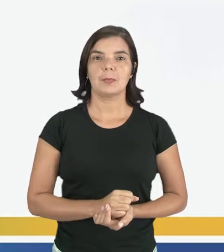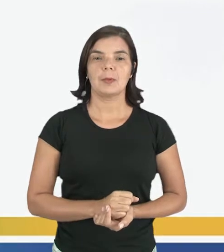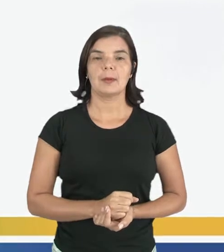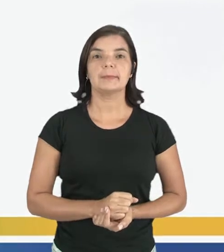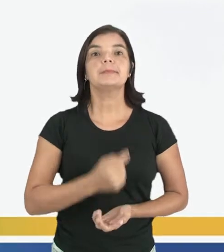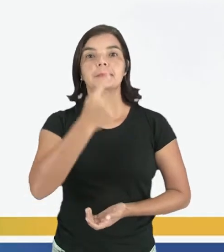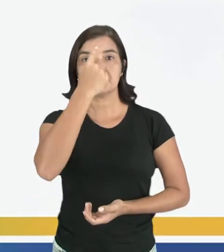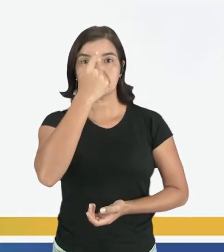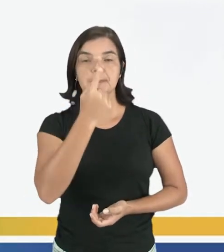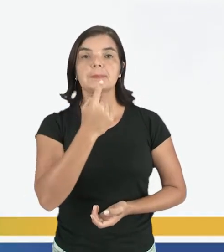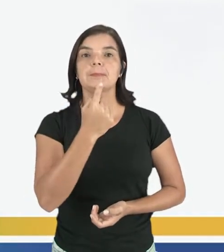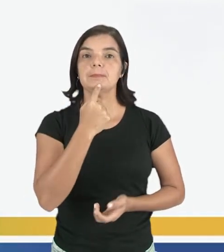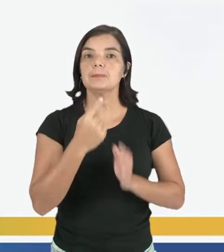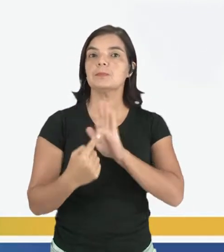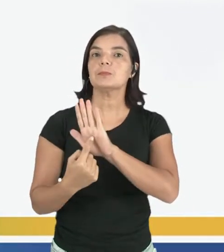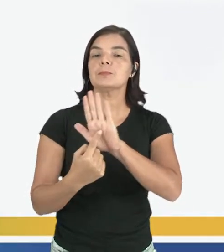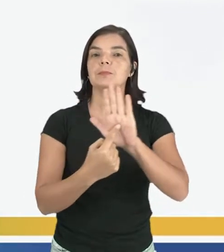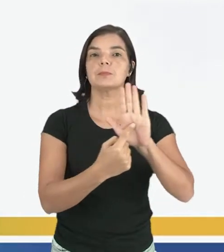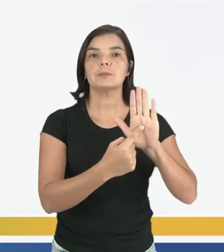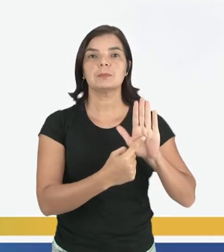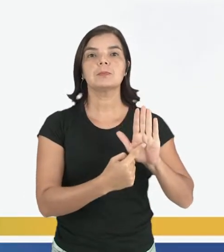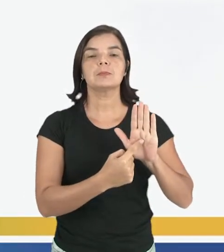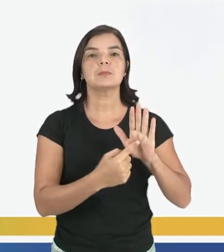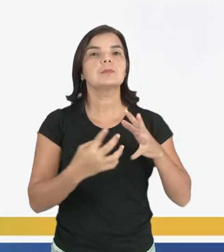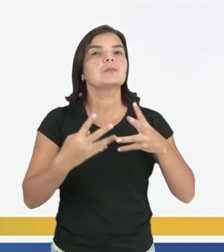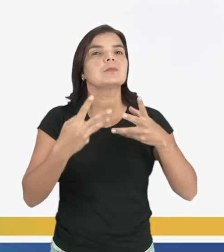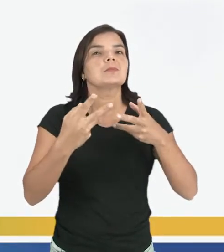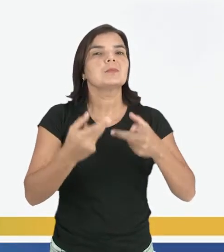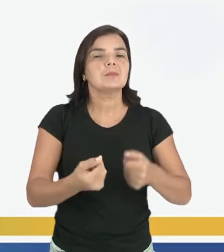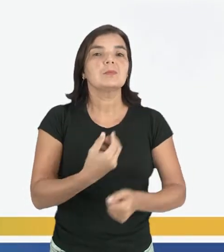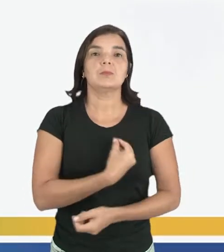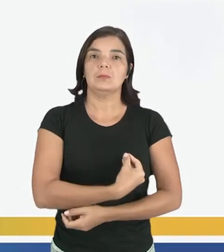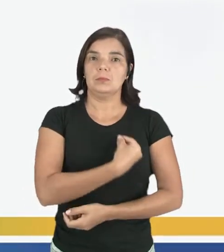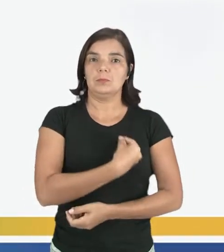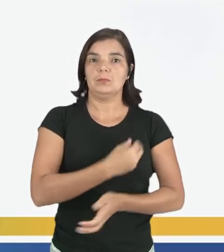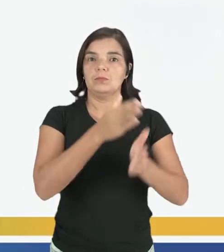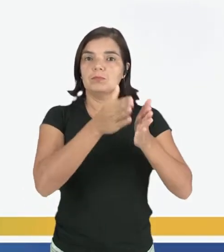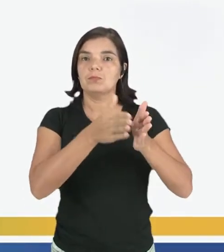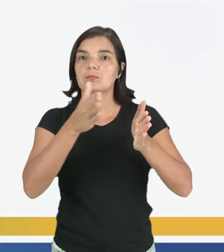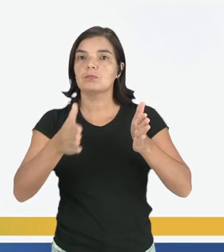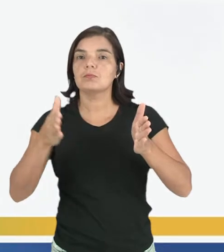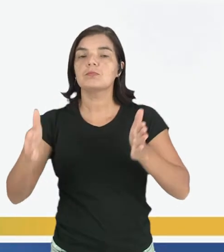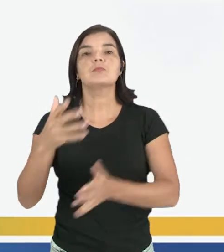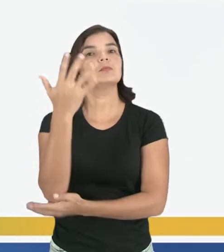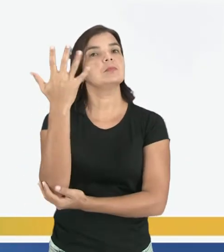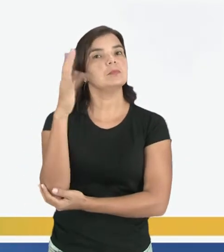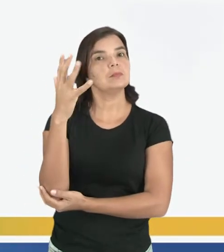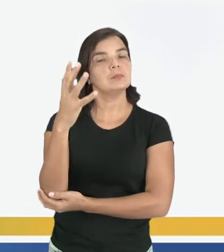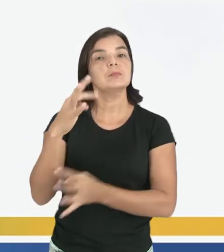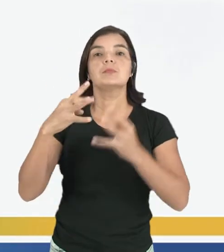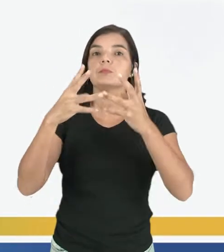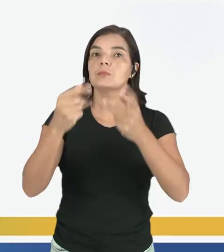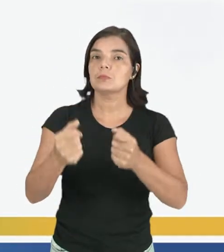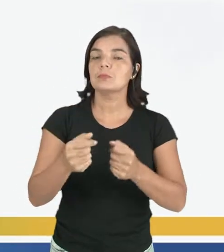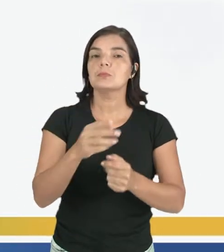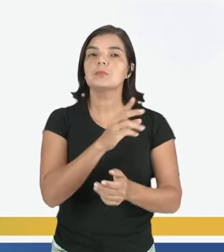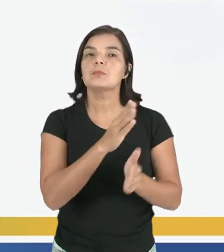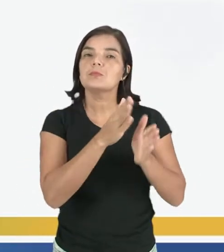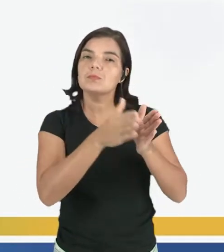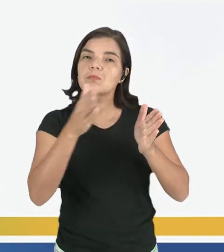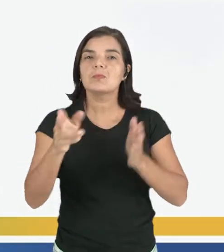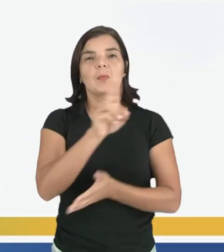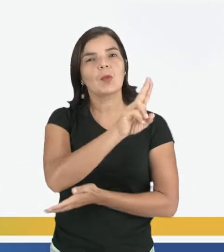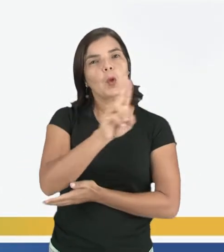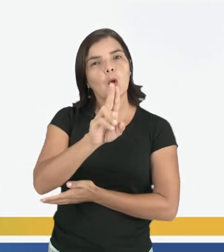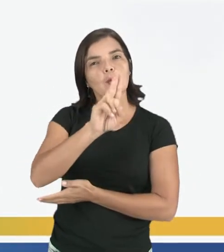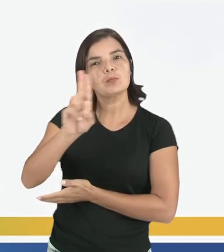Essa imagem mostra todo o tempo de vida da planta. E cada tempo se chama uma fase, é determinado